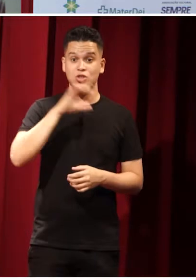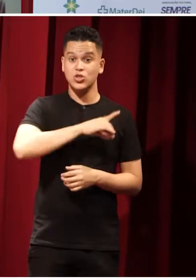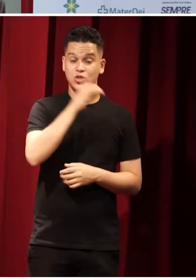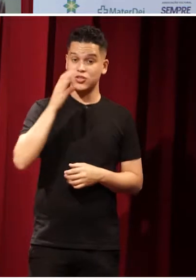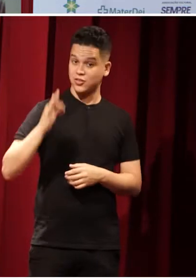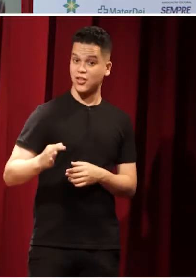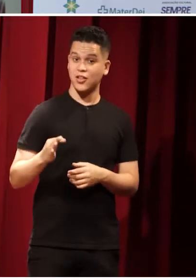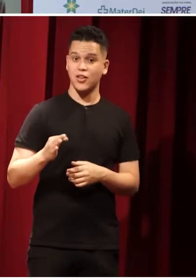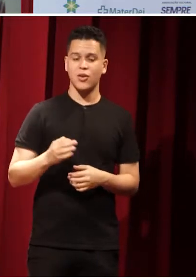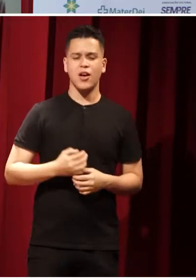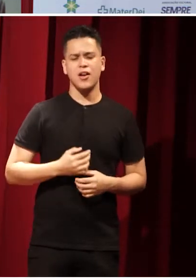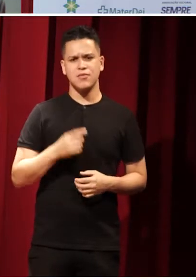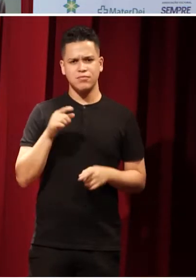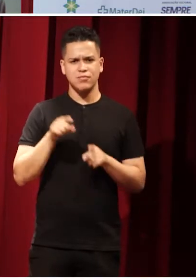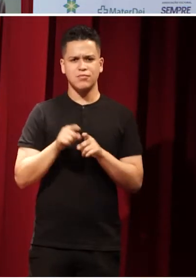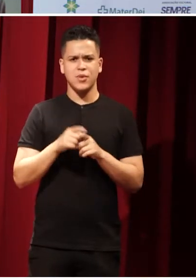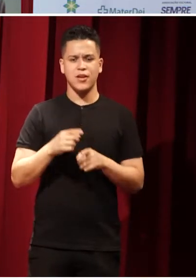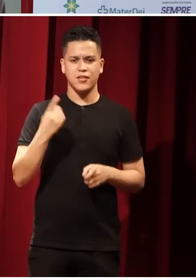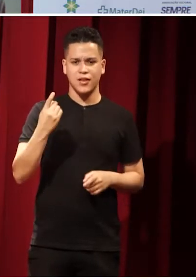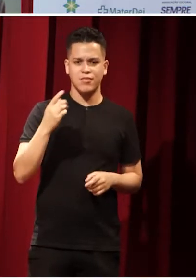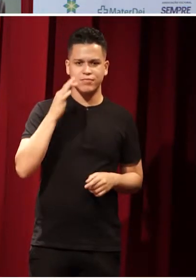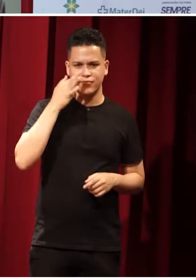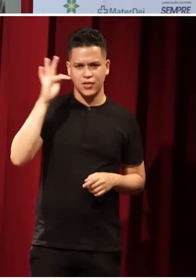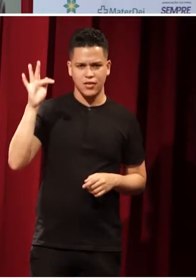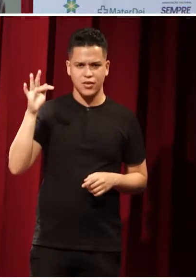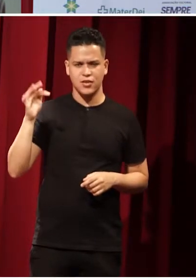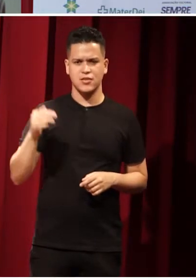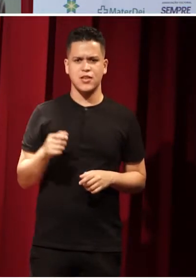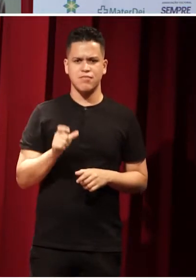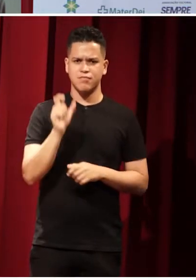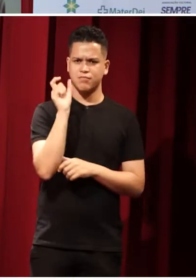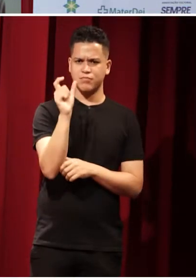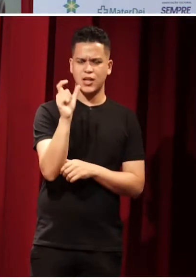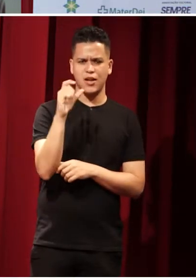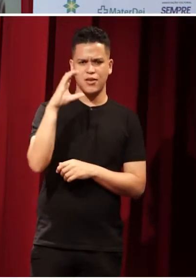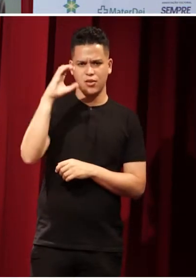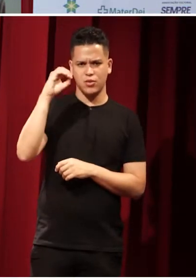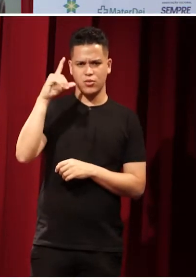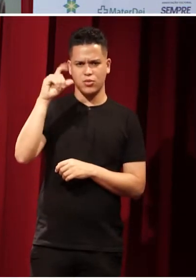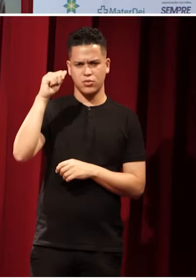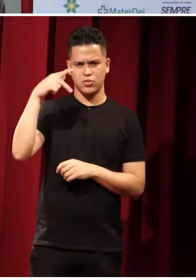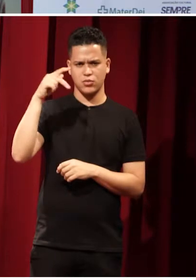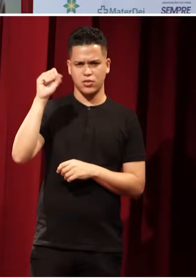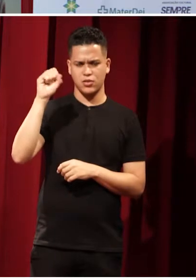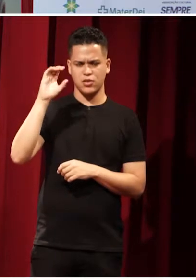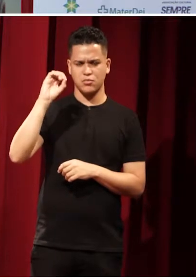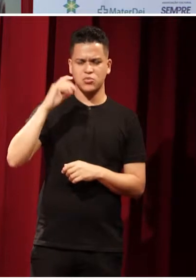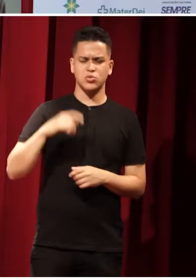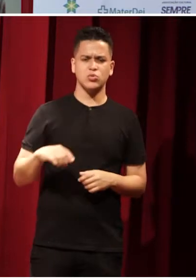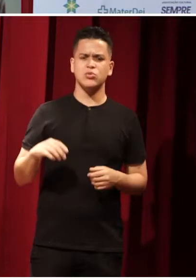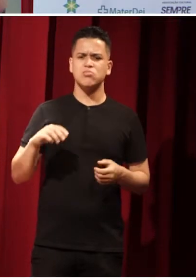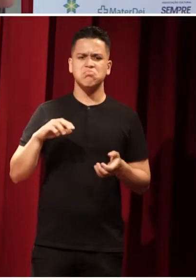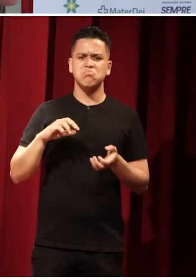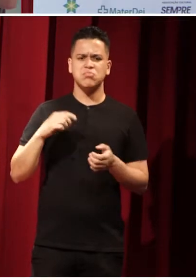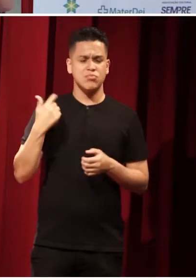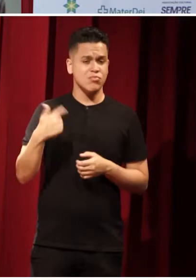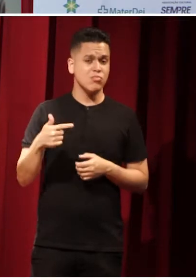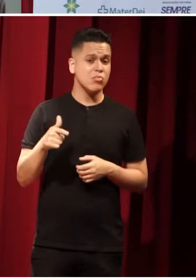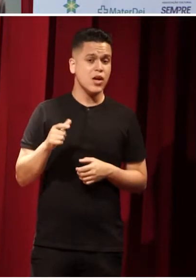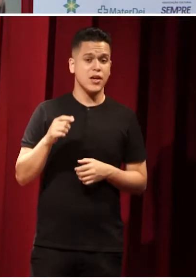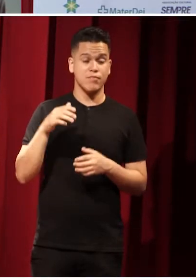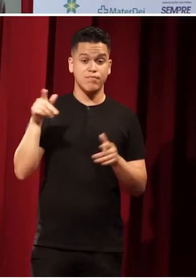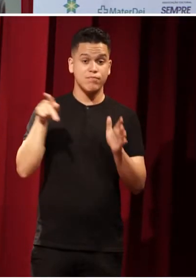E curiosamente na França, embora a palavra colapso, que é de origem latina, não exista no